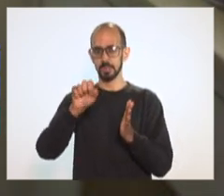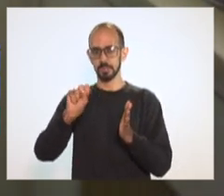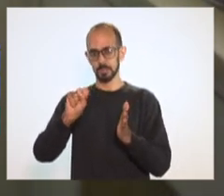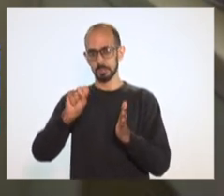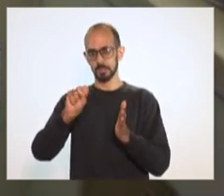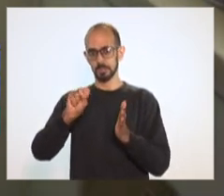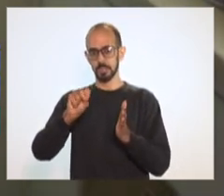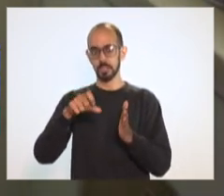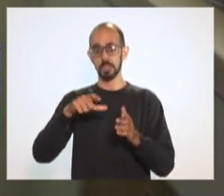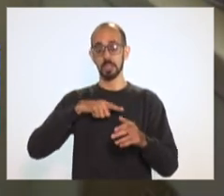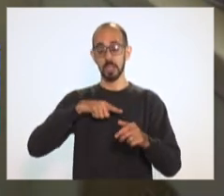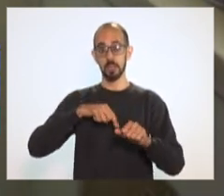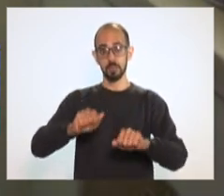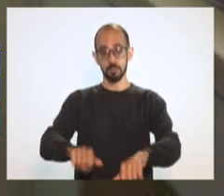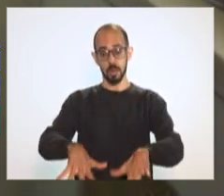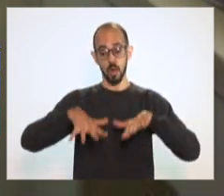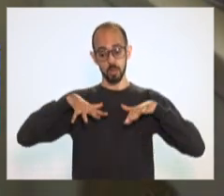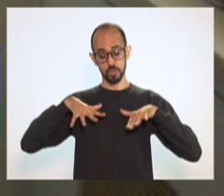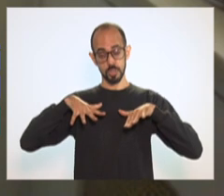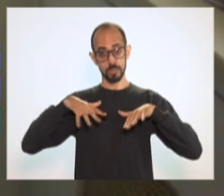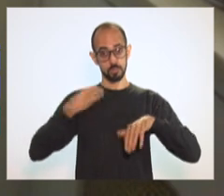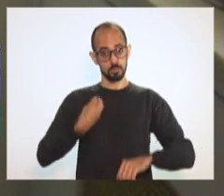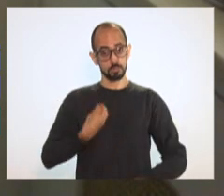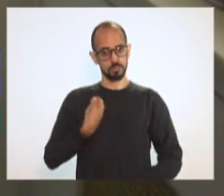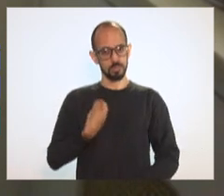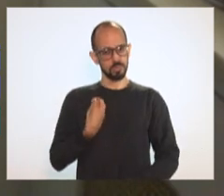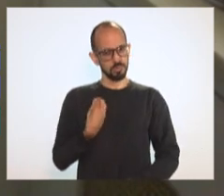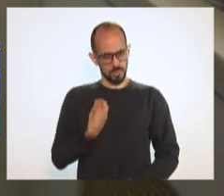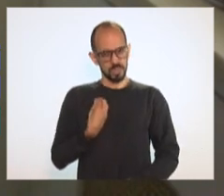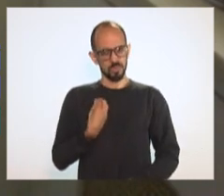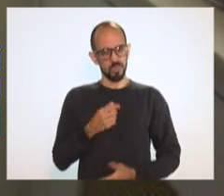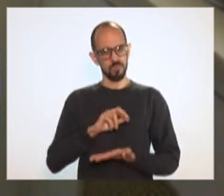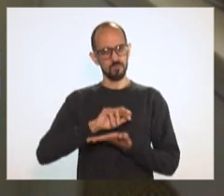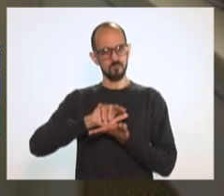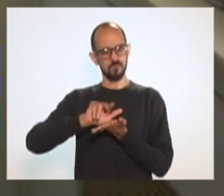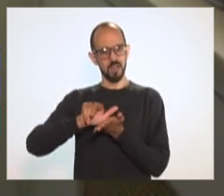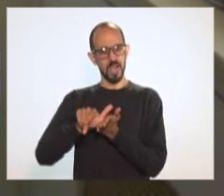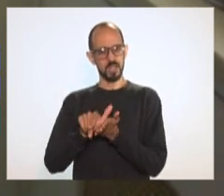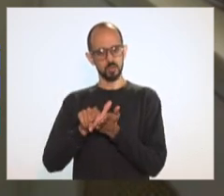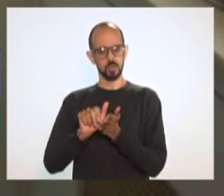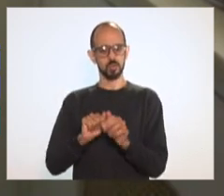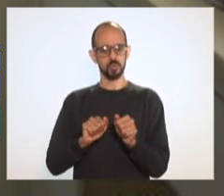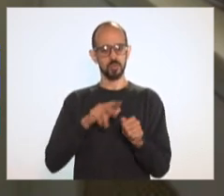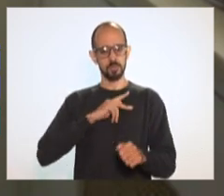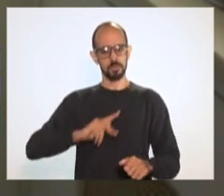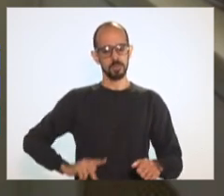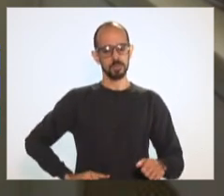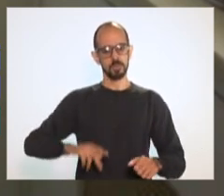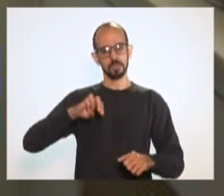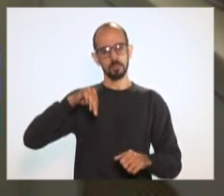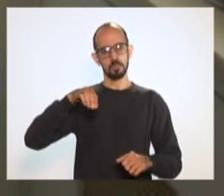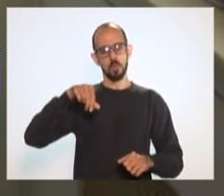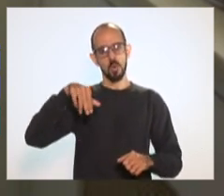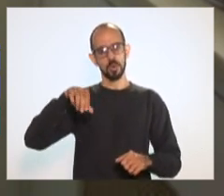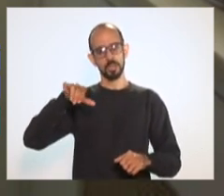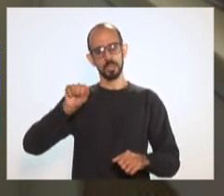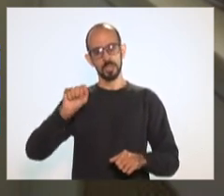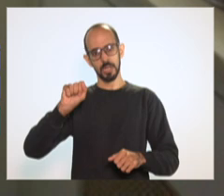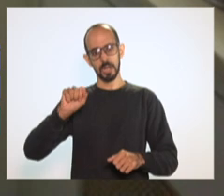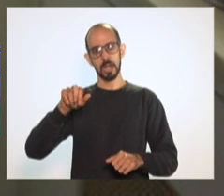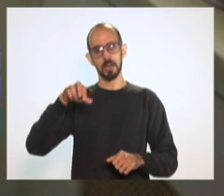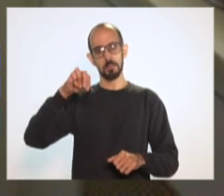participativa, presidida por três deputados, Mônica, Francisco, Marta Rocha e eu.